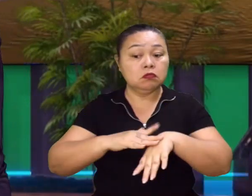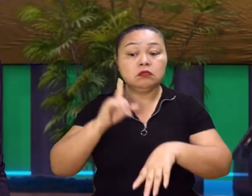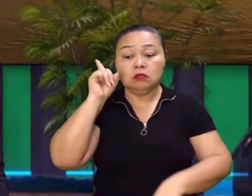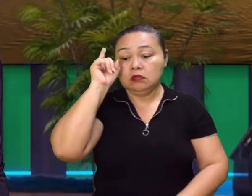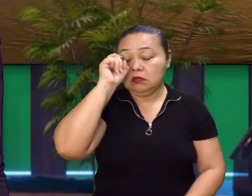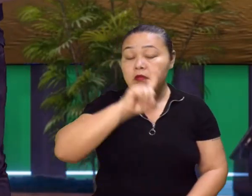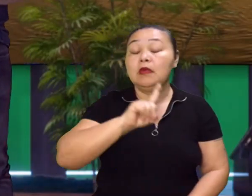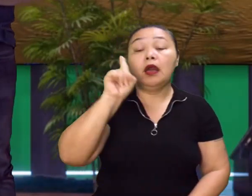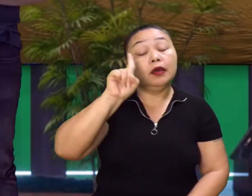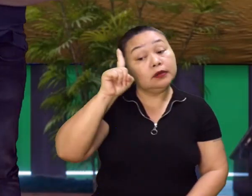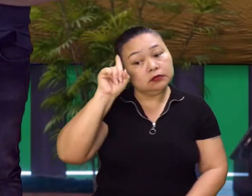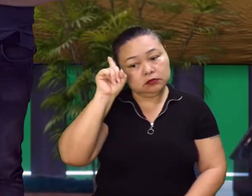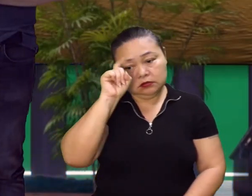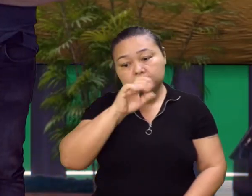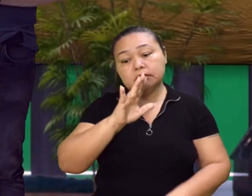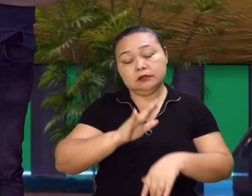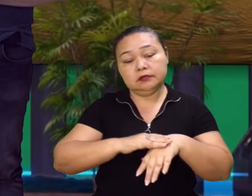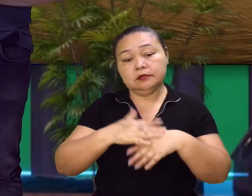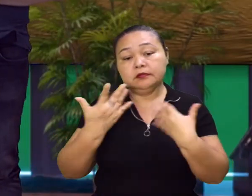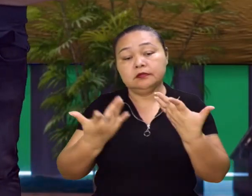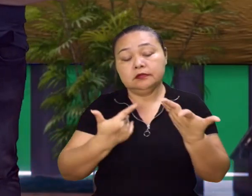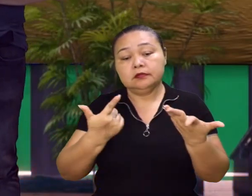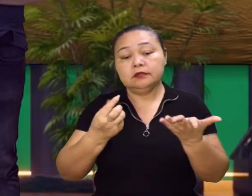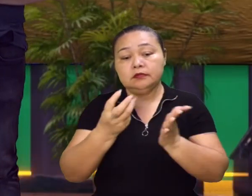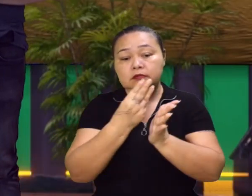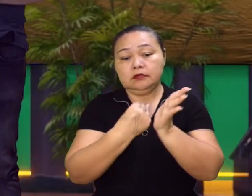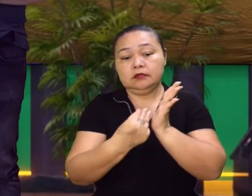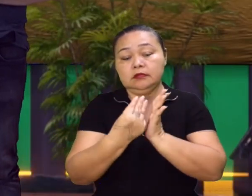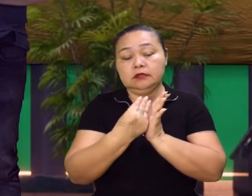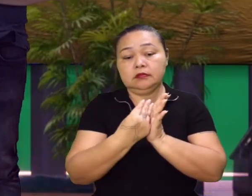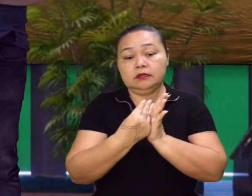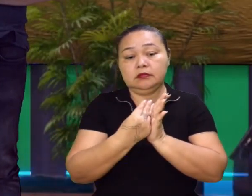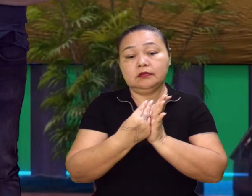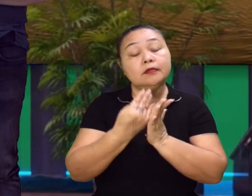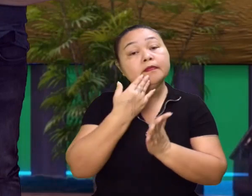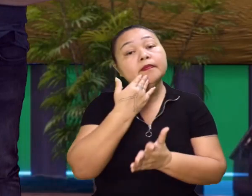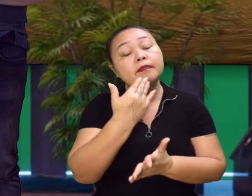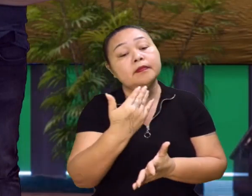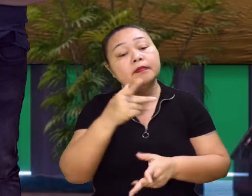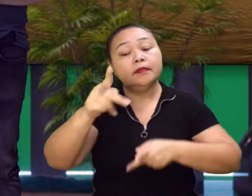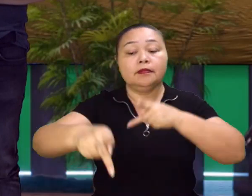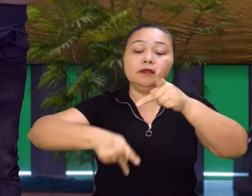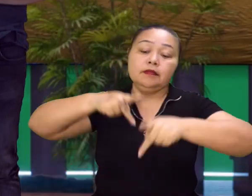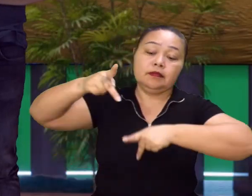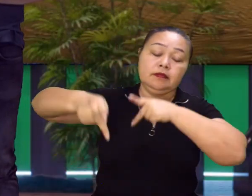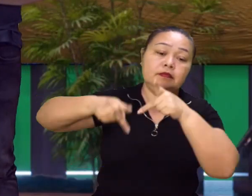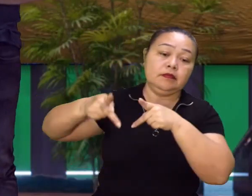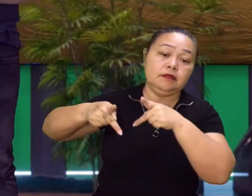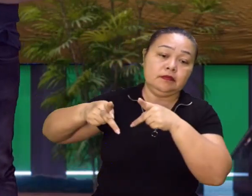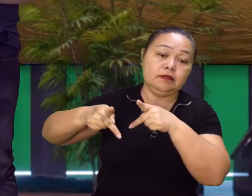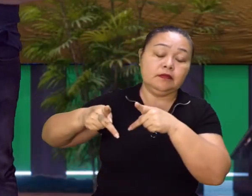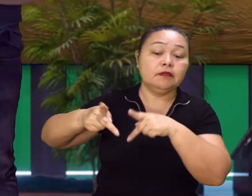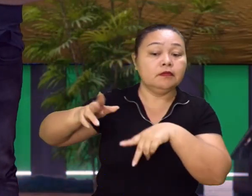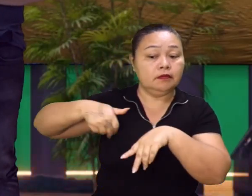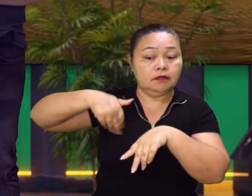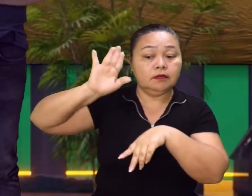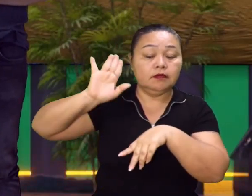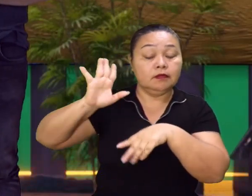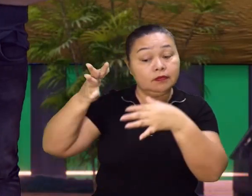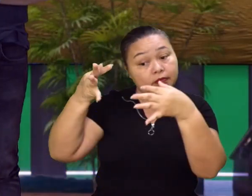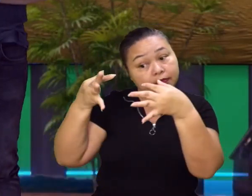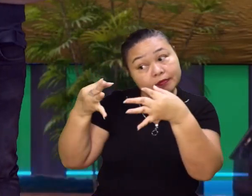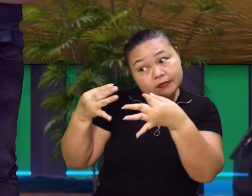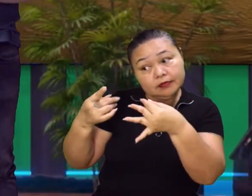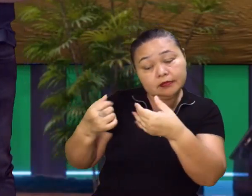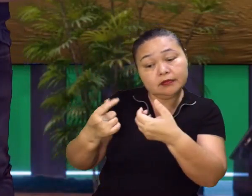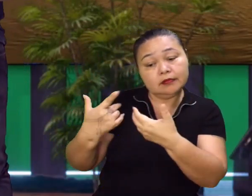delicado fazer um desenho desse. Muito bem. Isso? Por exemplo, não dá para a gente fazer, por exemplo, solicitar um mapa de população. Fica mais complicado, né? Com certeza. Mais delicado